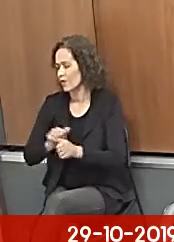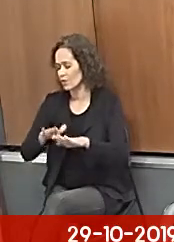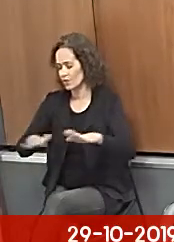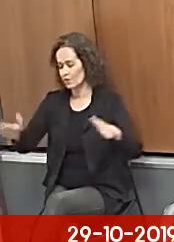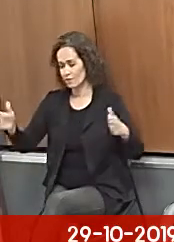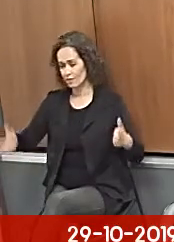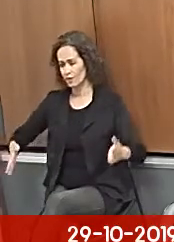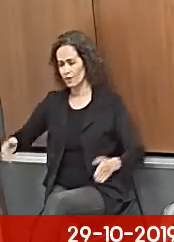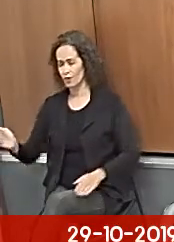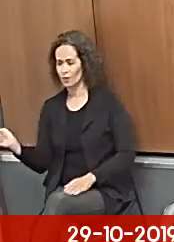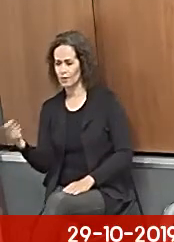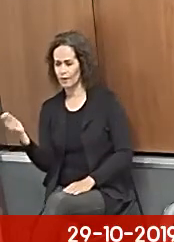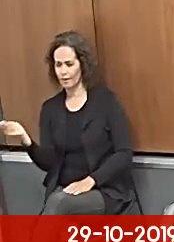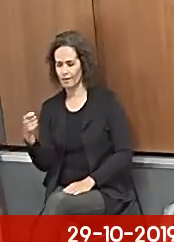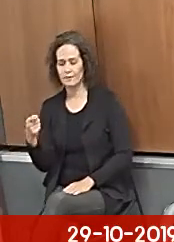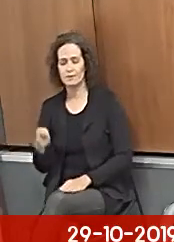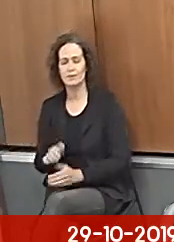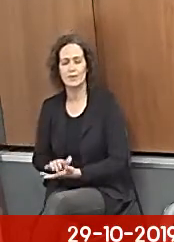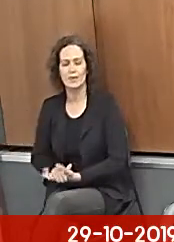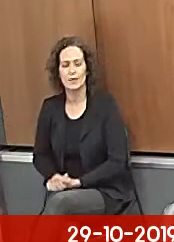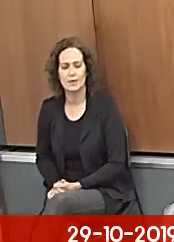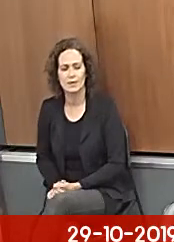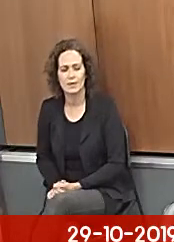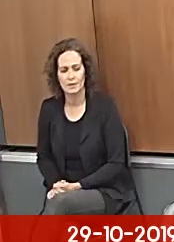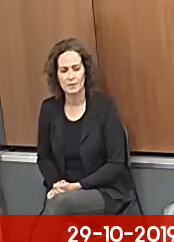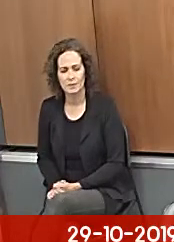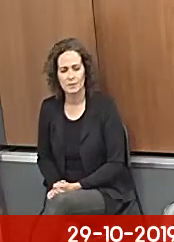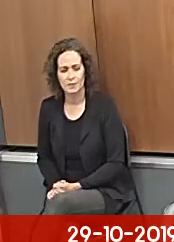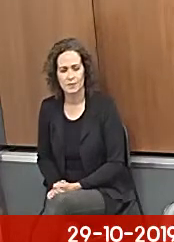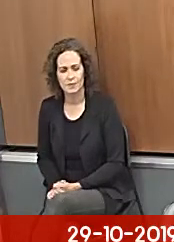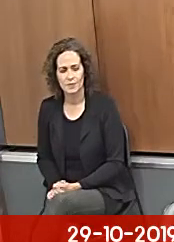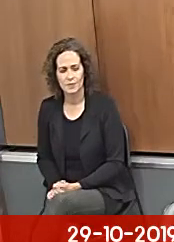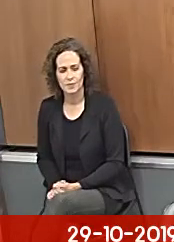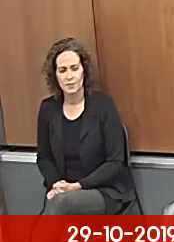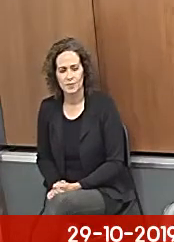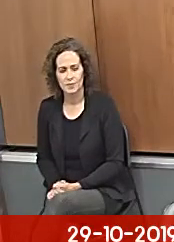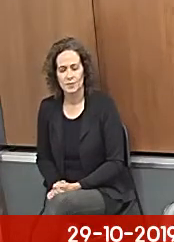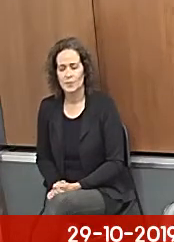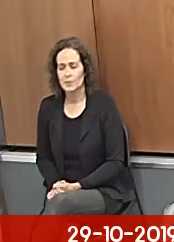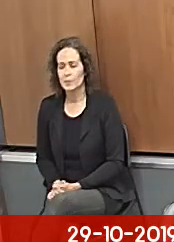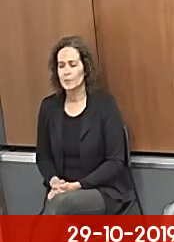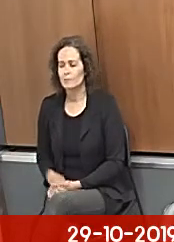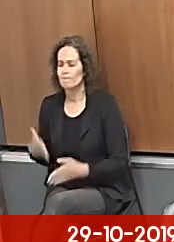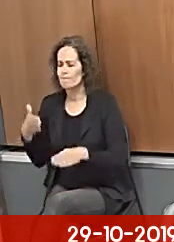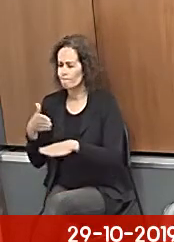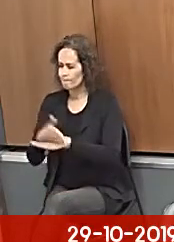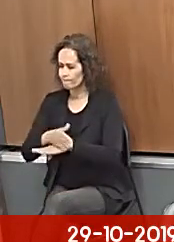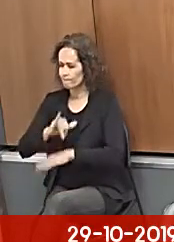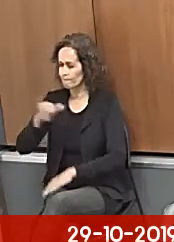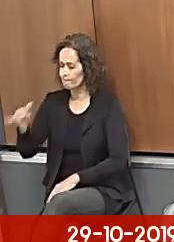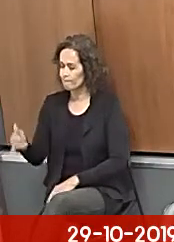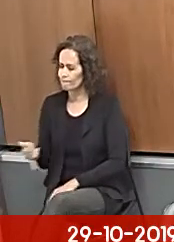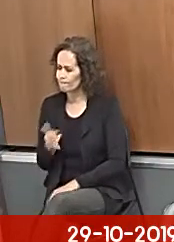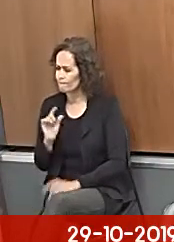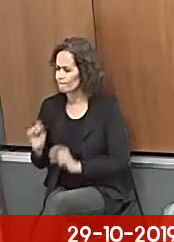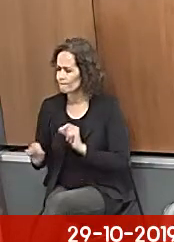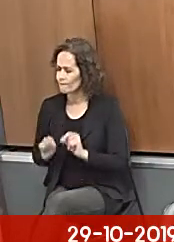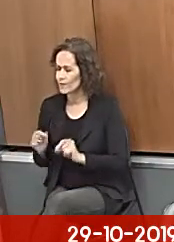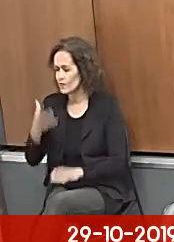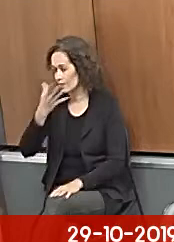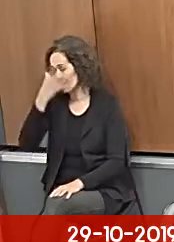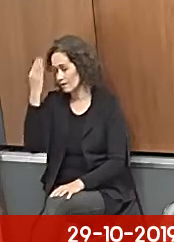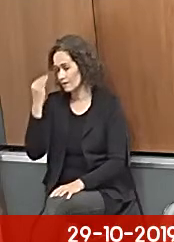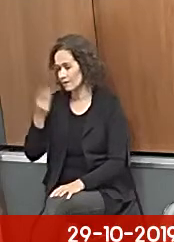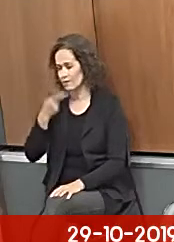uma aparência? Ok. Só o microfone do Marcelo lá embaixo, por favor. Aproveitando essa fala do Cláudio, eu esqueci de